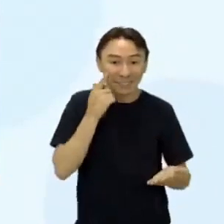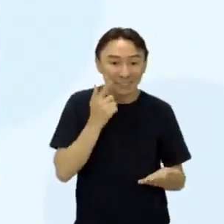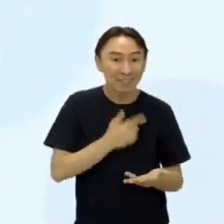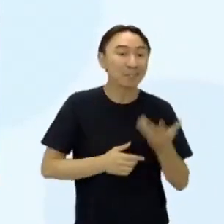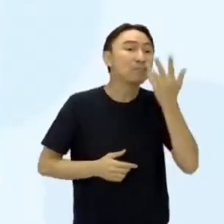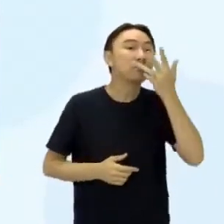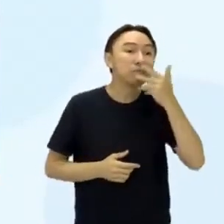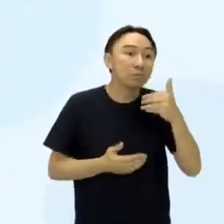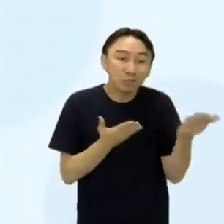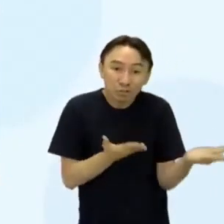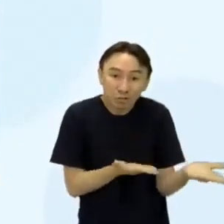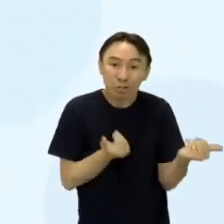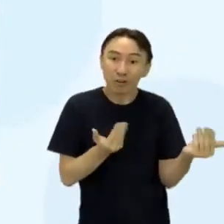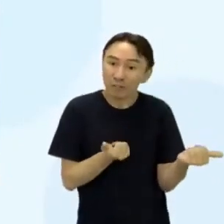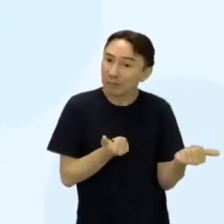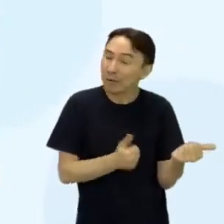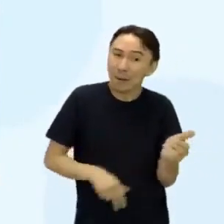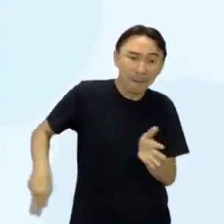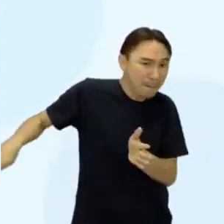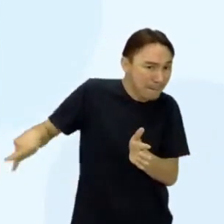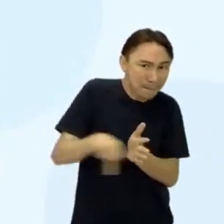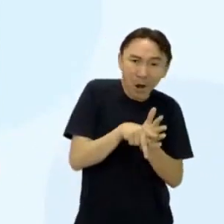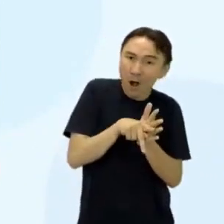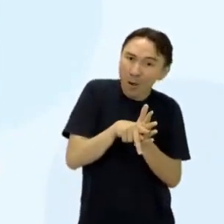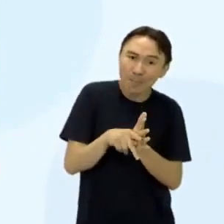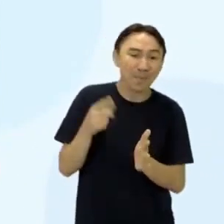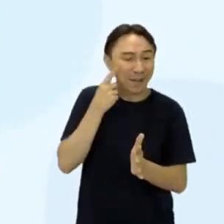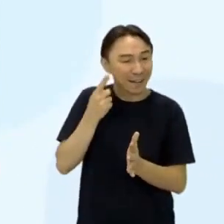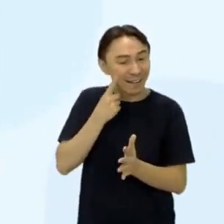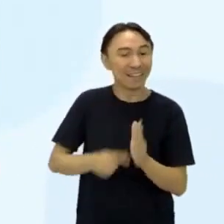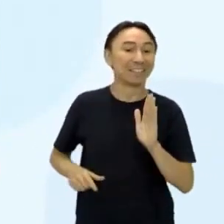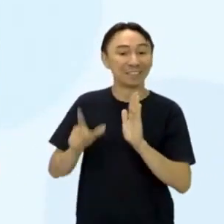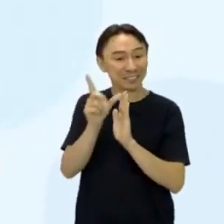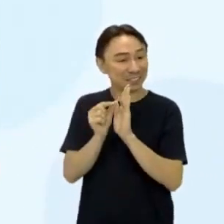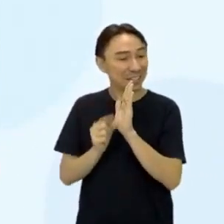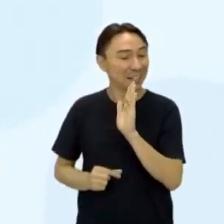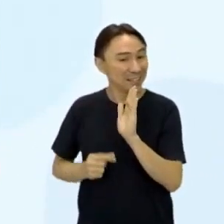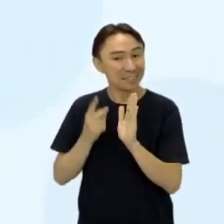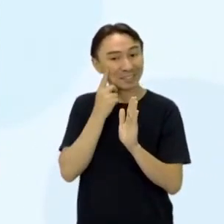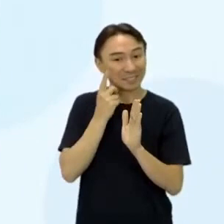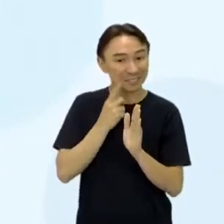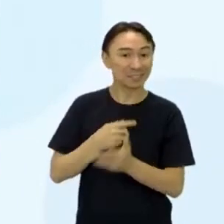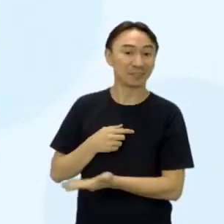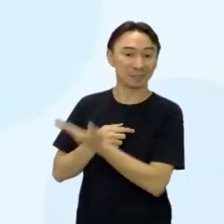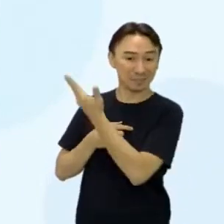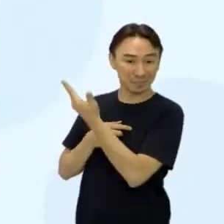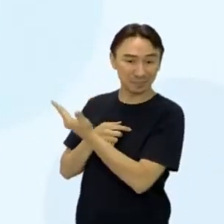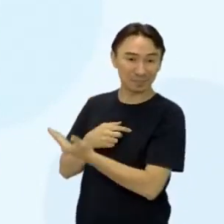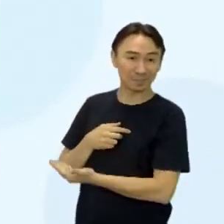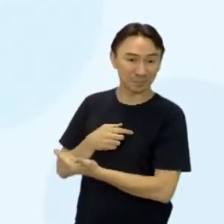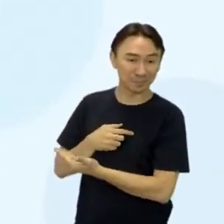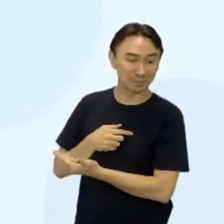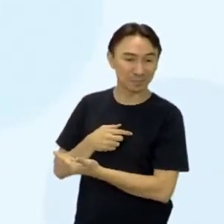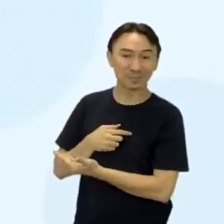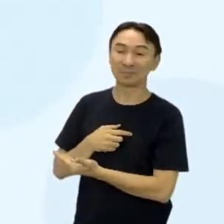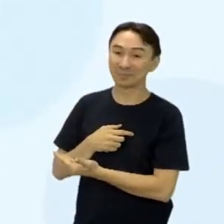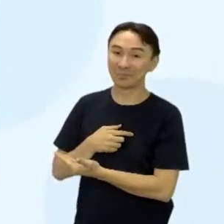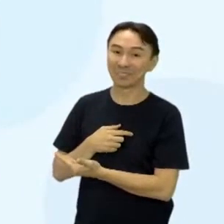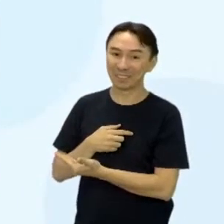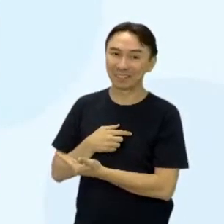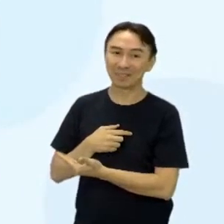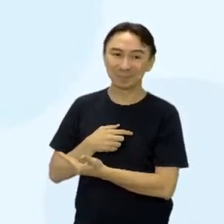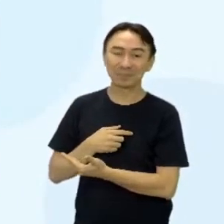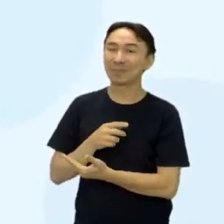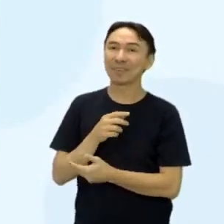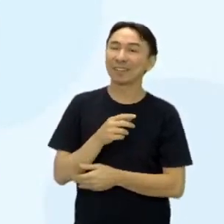essa cultura digital, um dos principais criadores dessas culturas são esses nativos. A gente chama aí de nativos